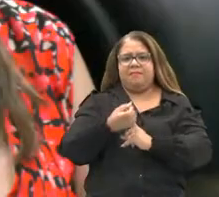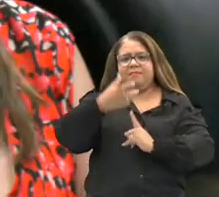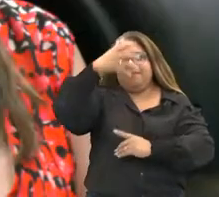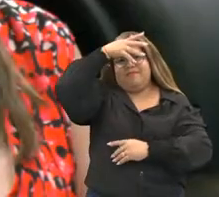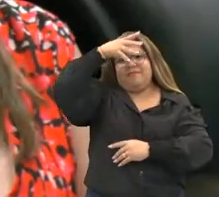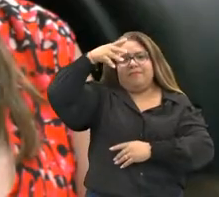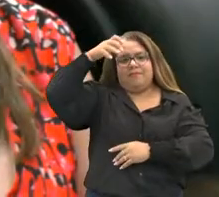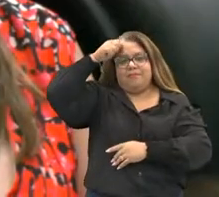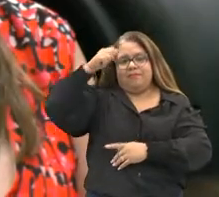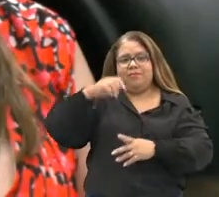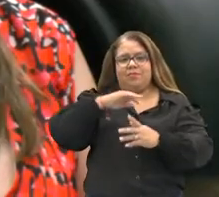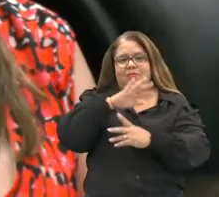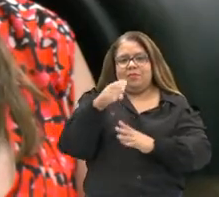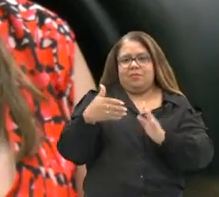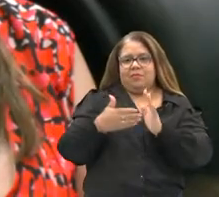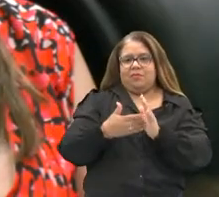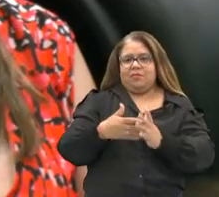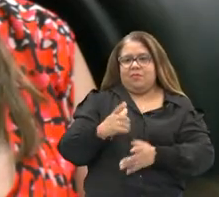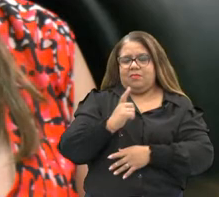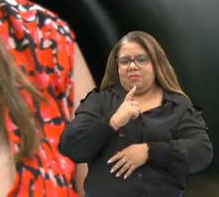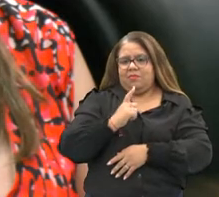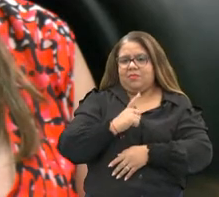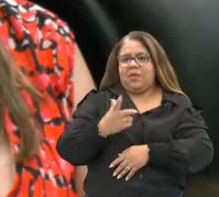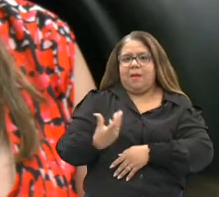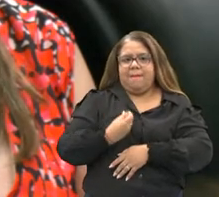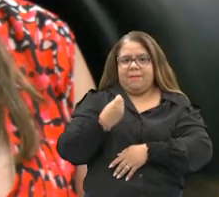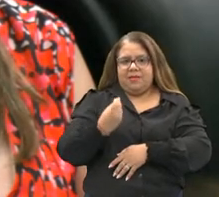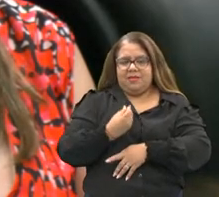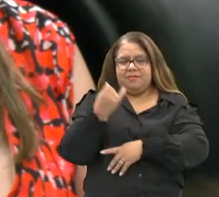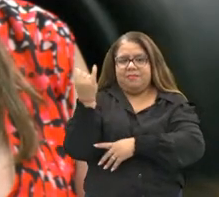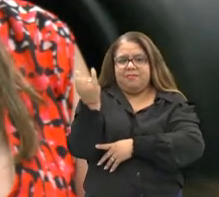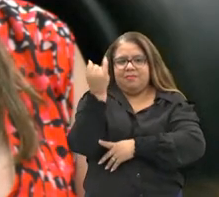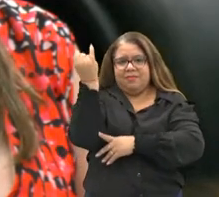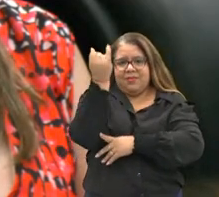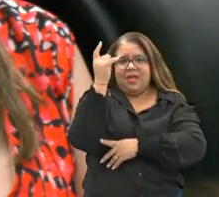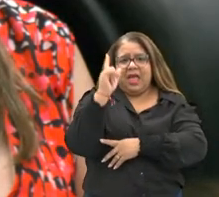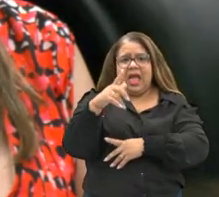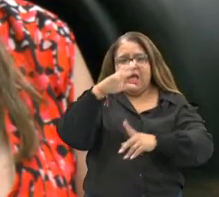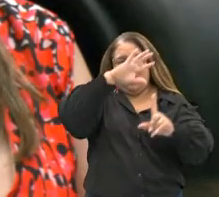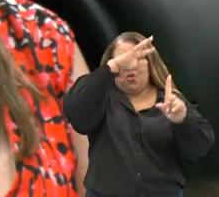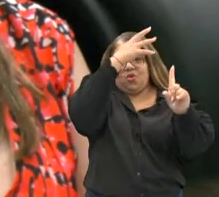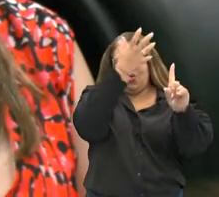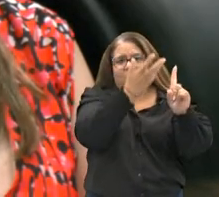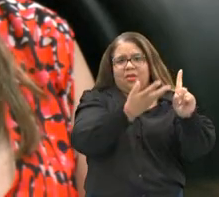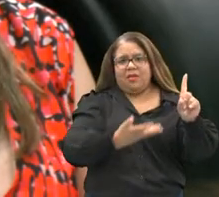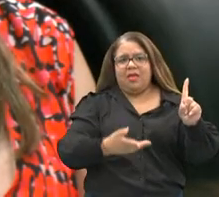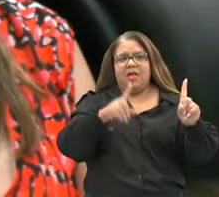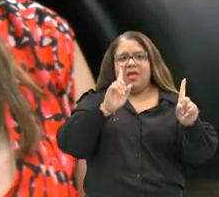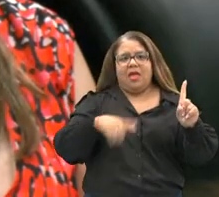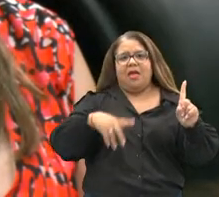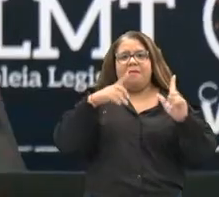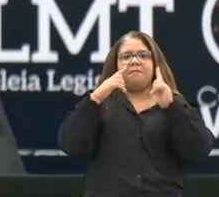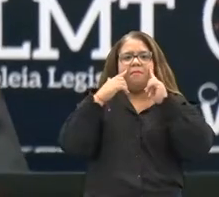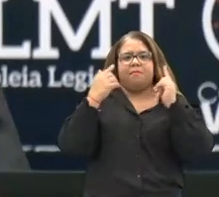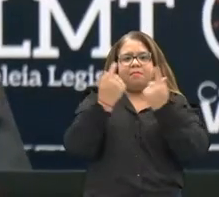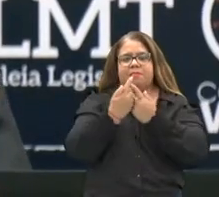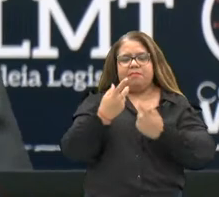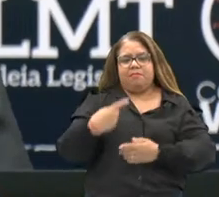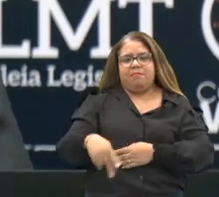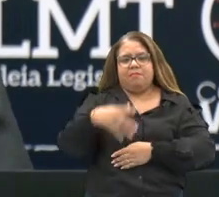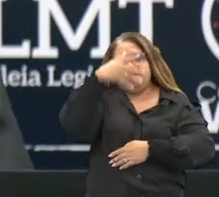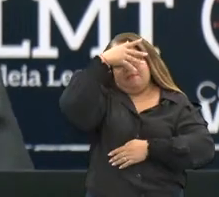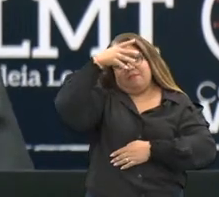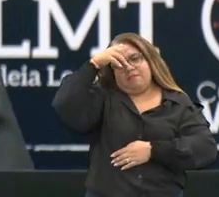mato-grossense, que participa desta importante homenagem que hoje a Assembleia Legislativa de Mato Grosso